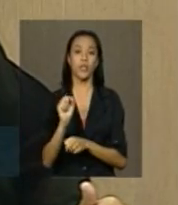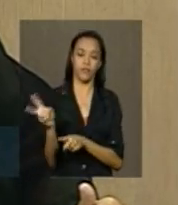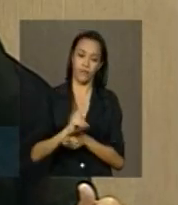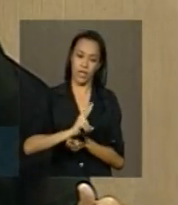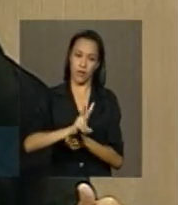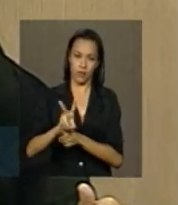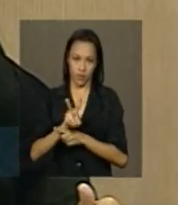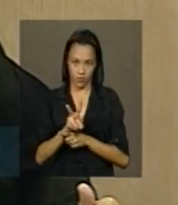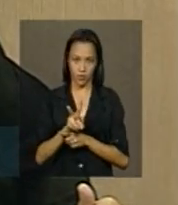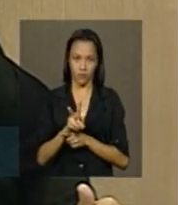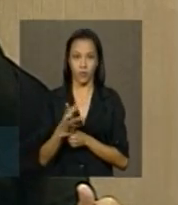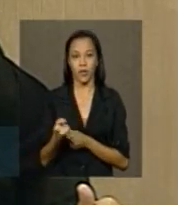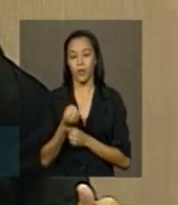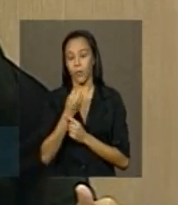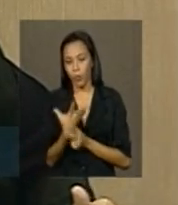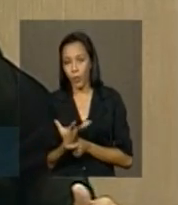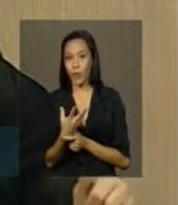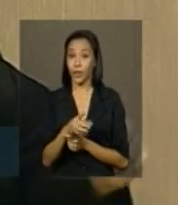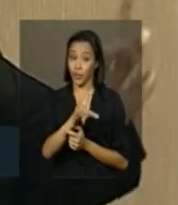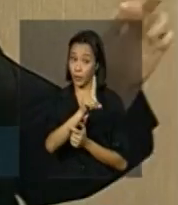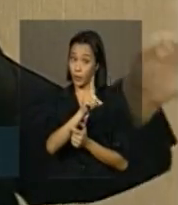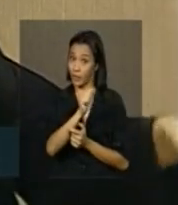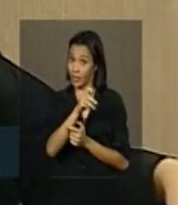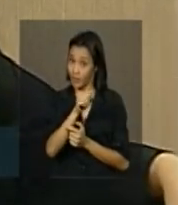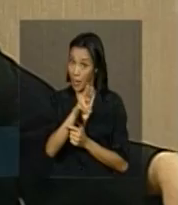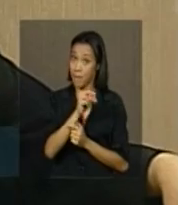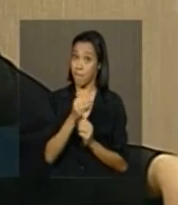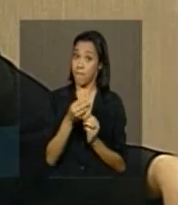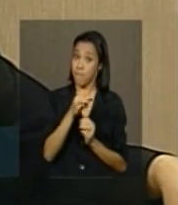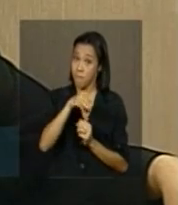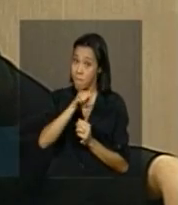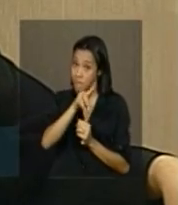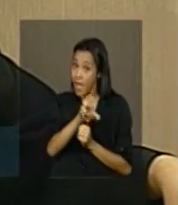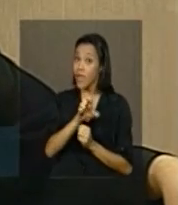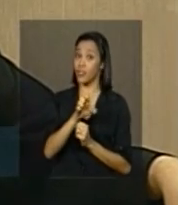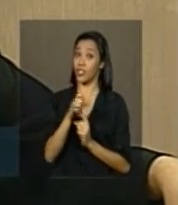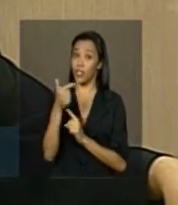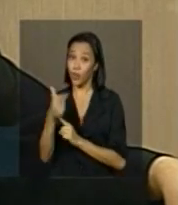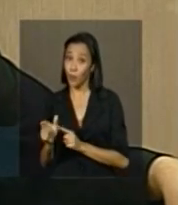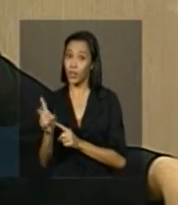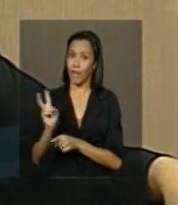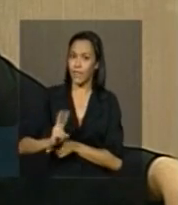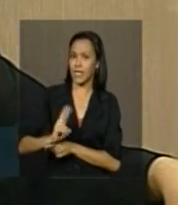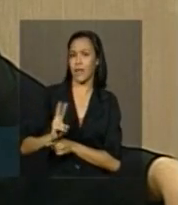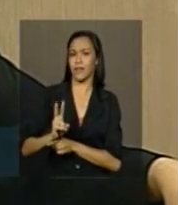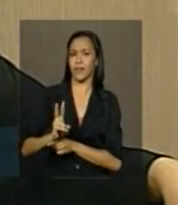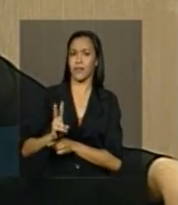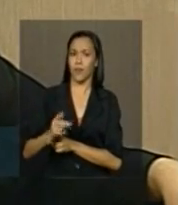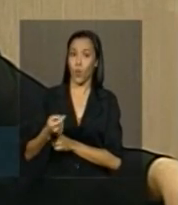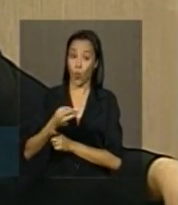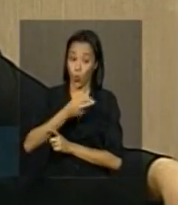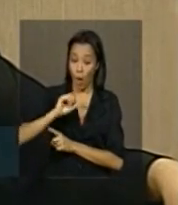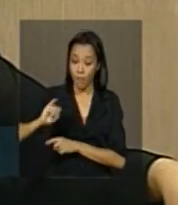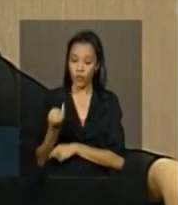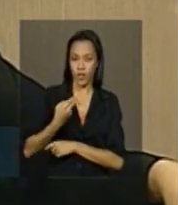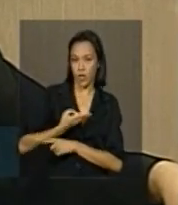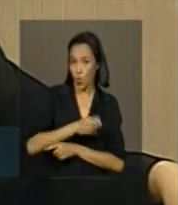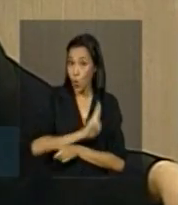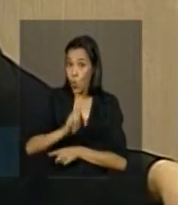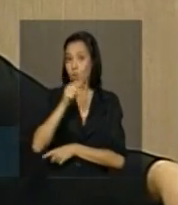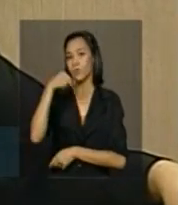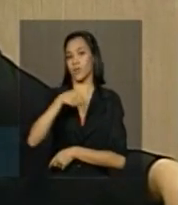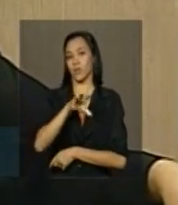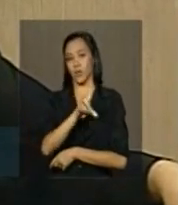Tá bom então uma coisa é o que o deter mede outra coisa é o que a fiscaliza pega na Ponta tá a fiscalização uso de té e outros